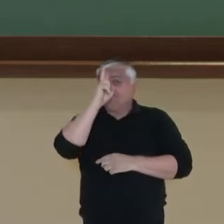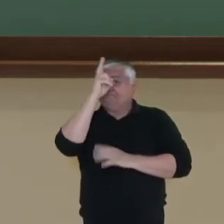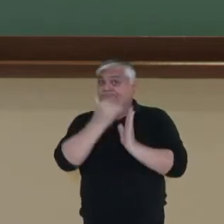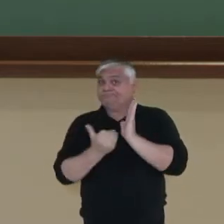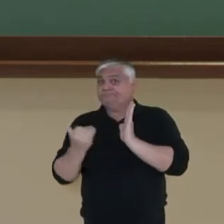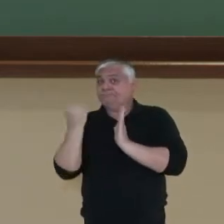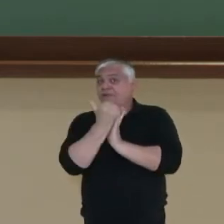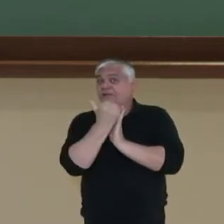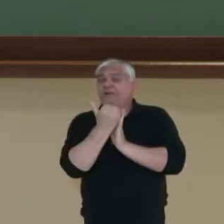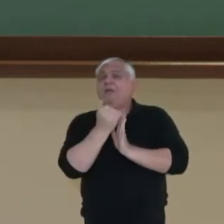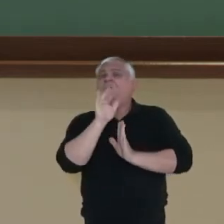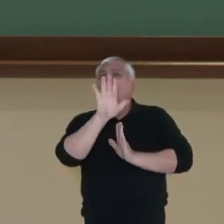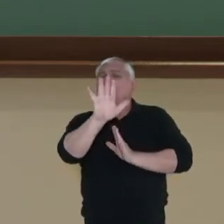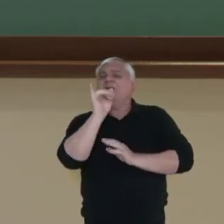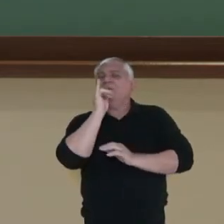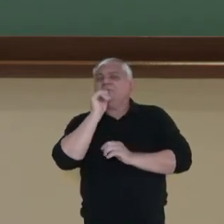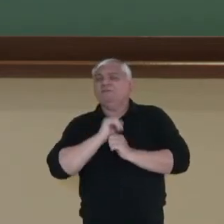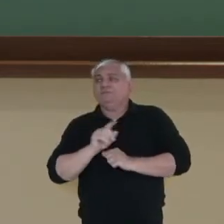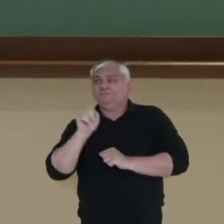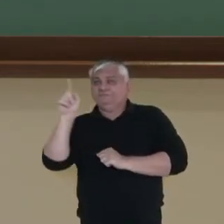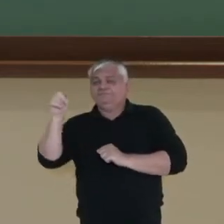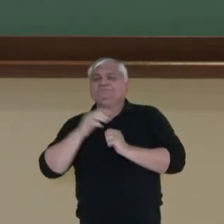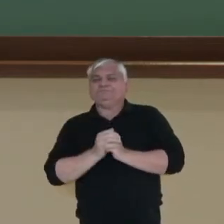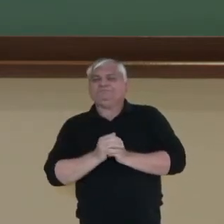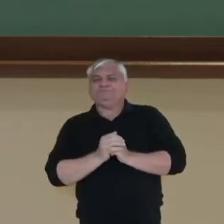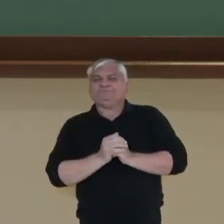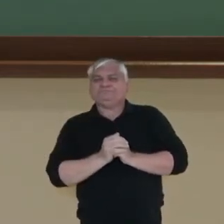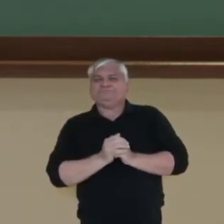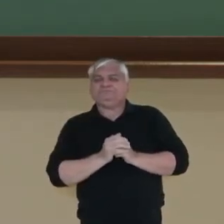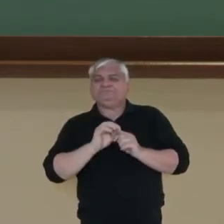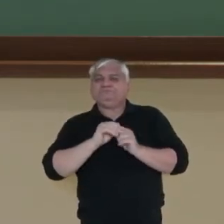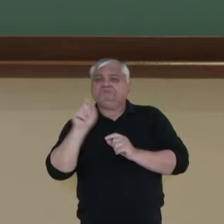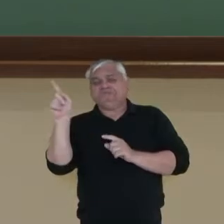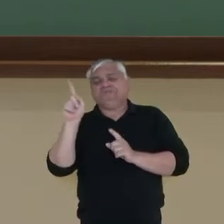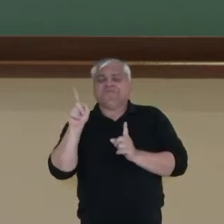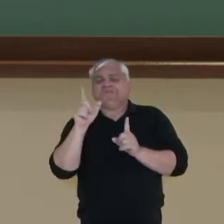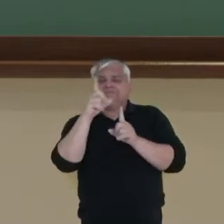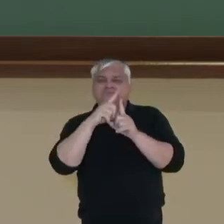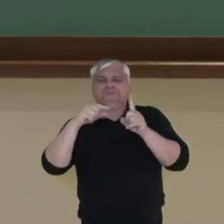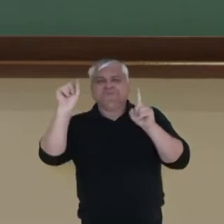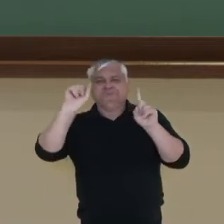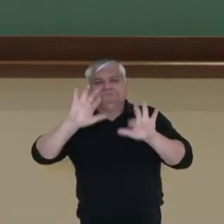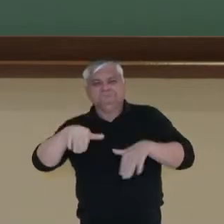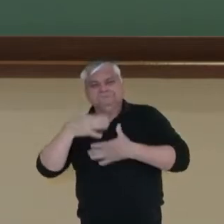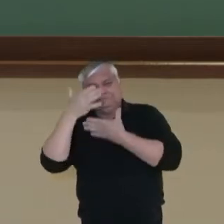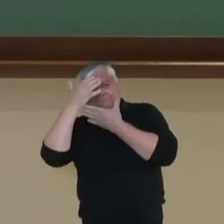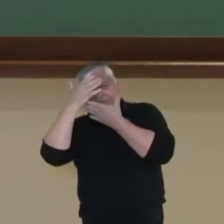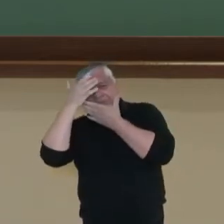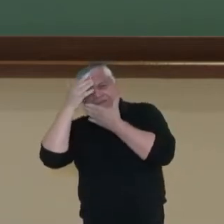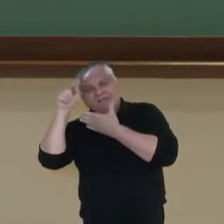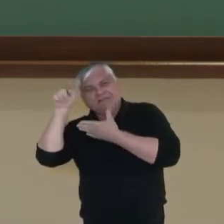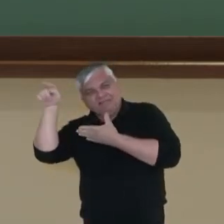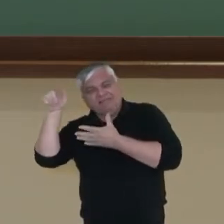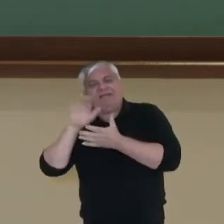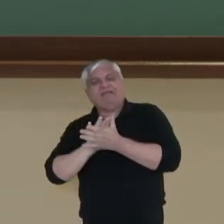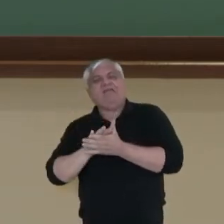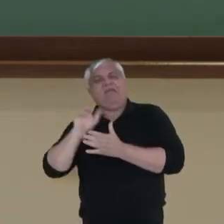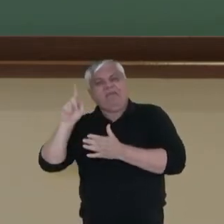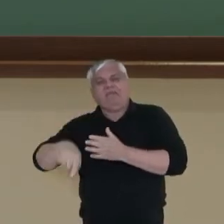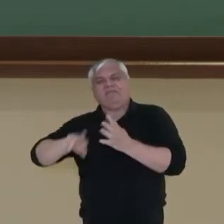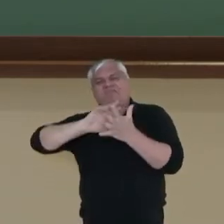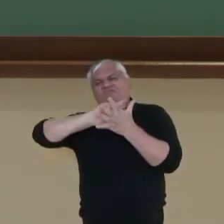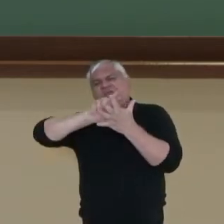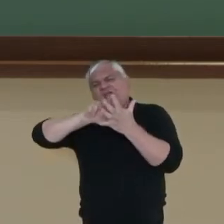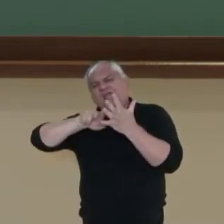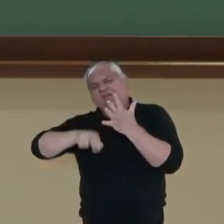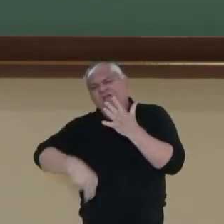lembrar que os islâmicos, eles são uma religião na verdade é uma base religiosa, né? Existem várias religiões ali,